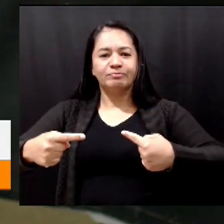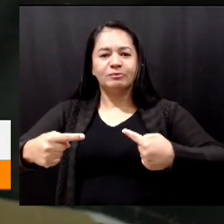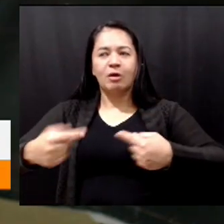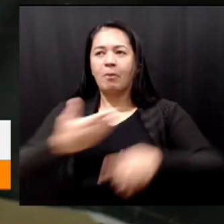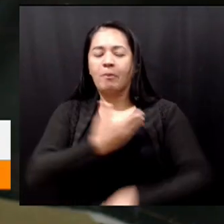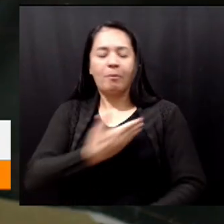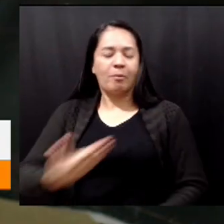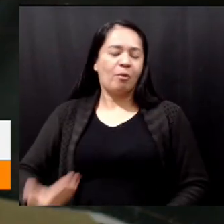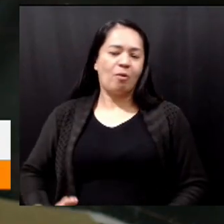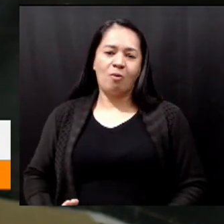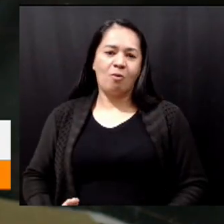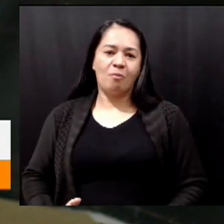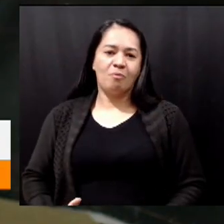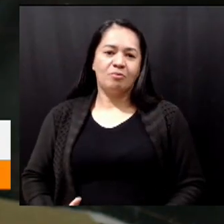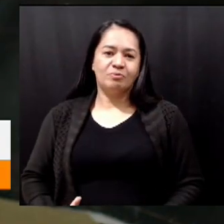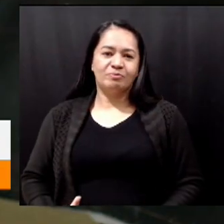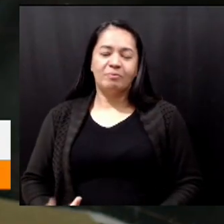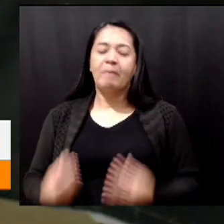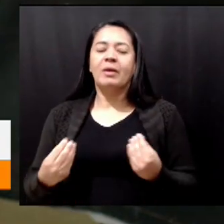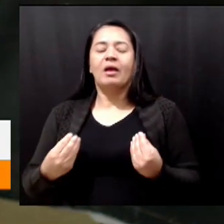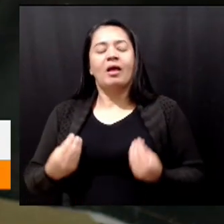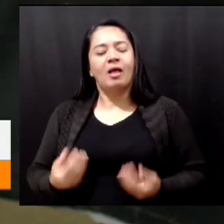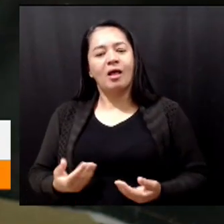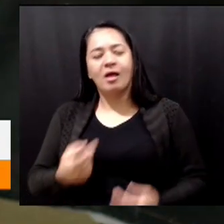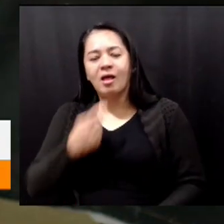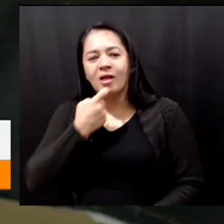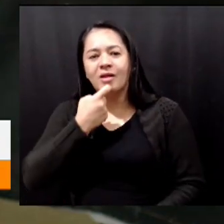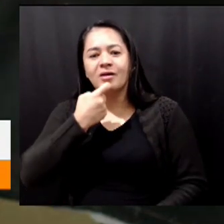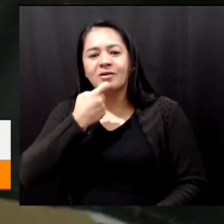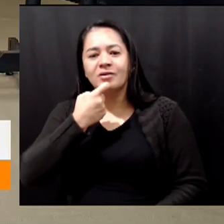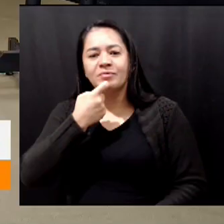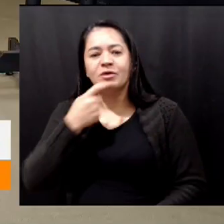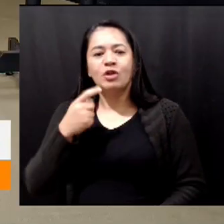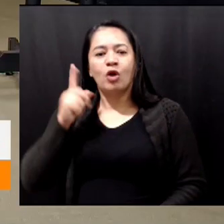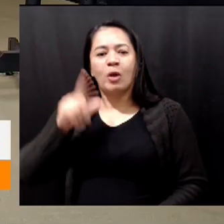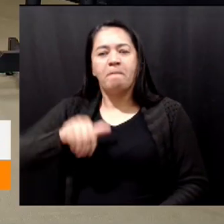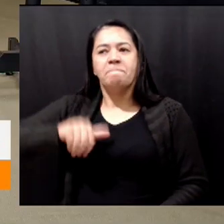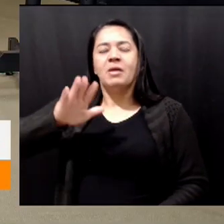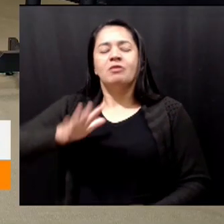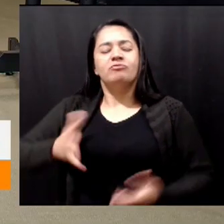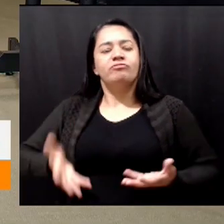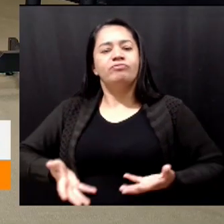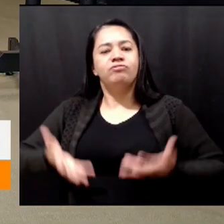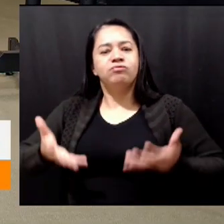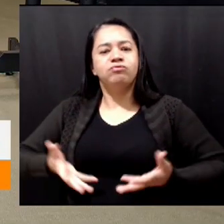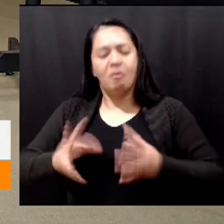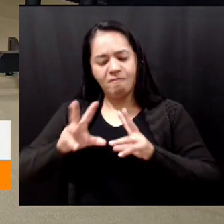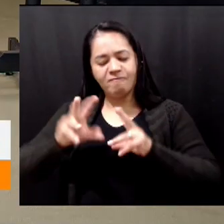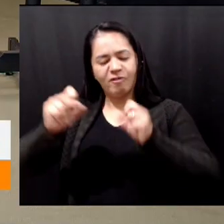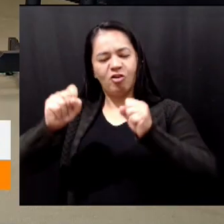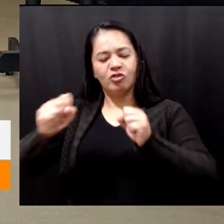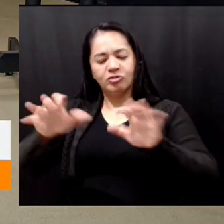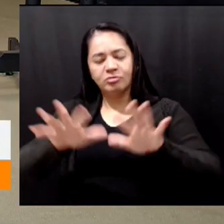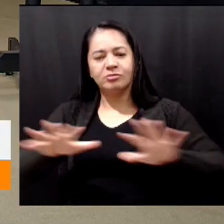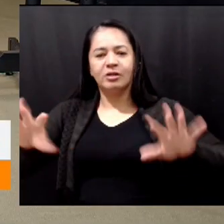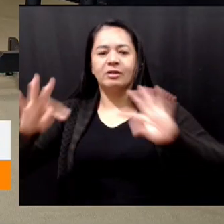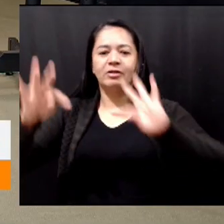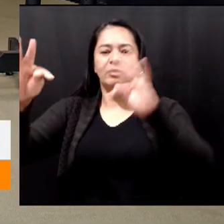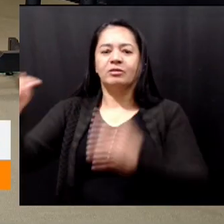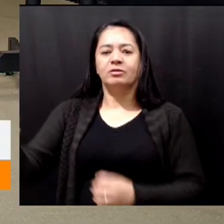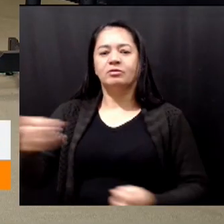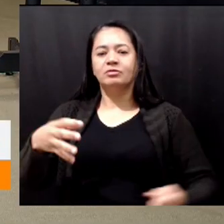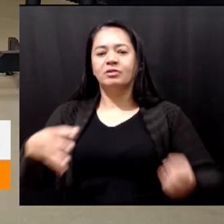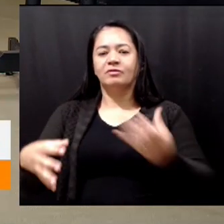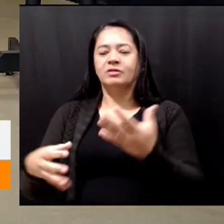que Campinas ela seja ainda mais pujante nessa questão da tecnologia e da inovação. É